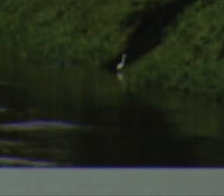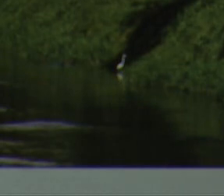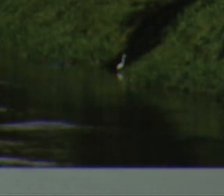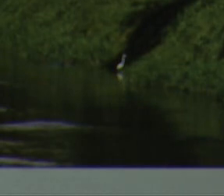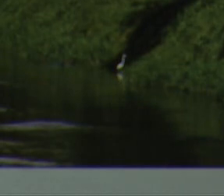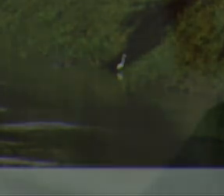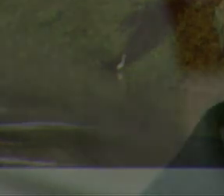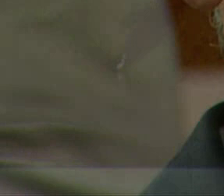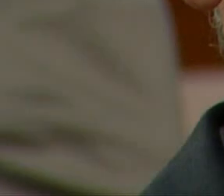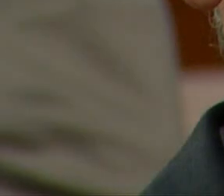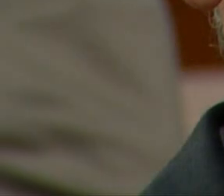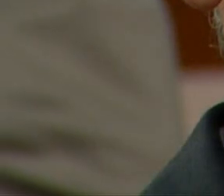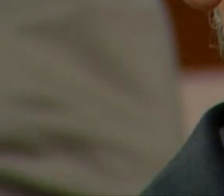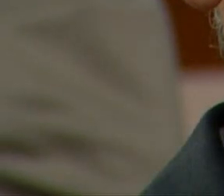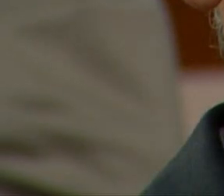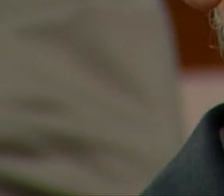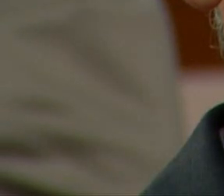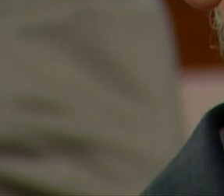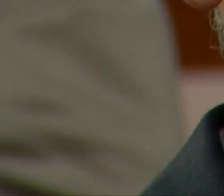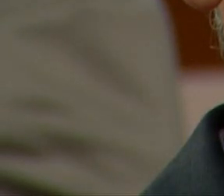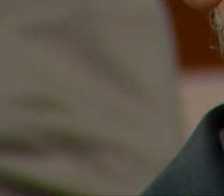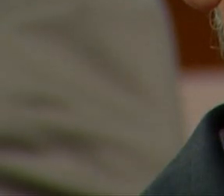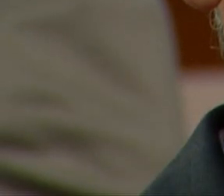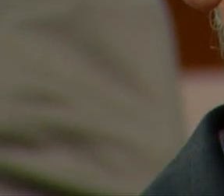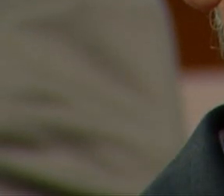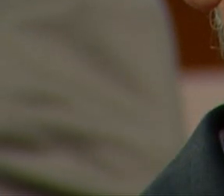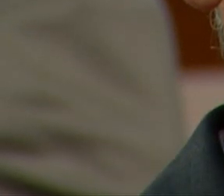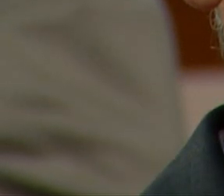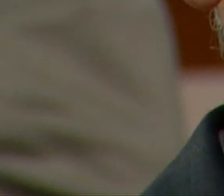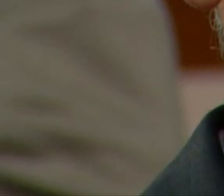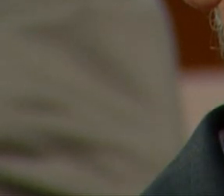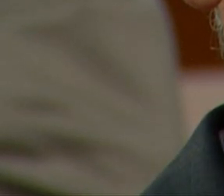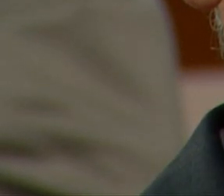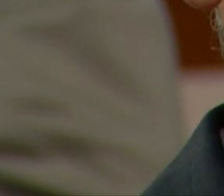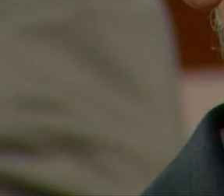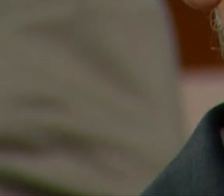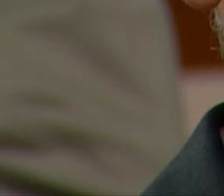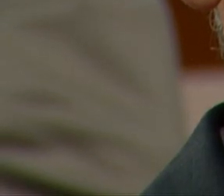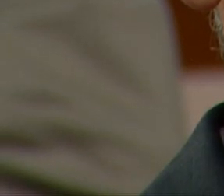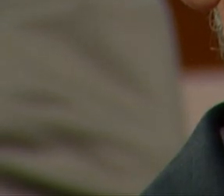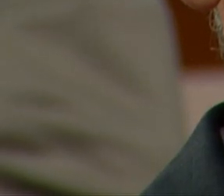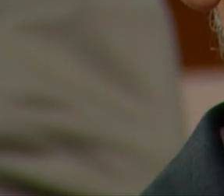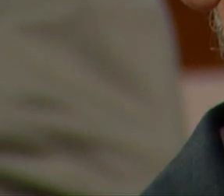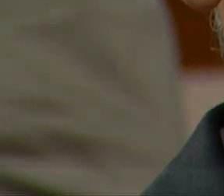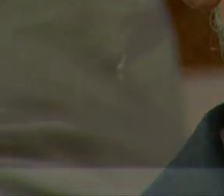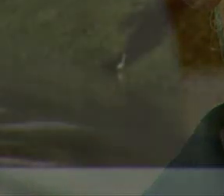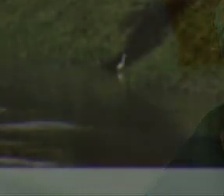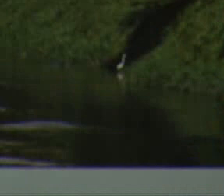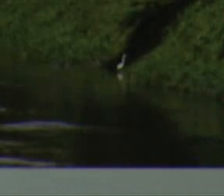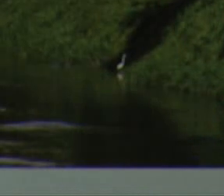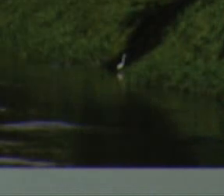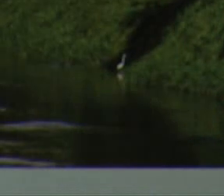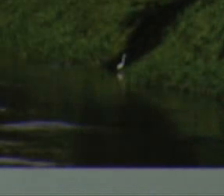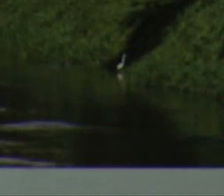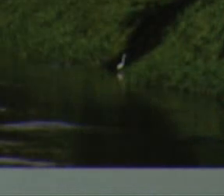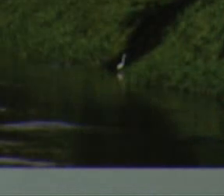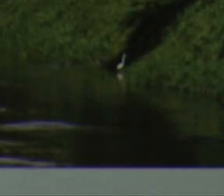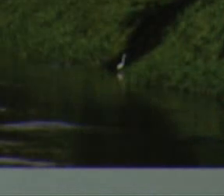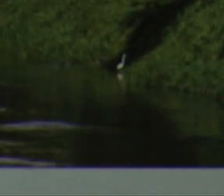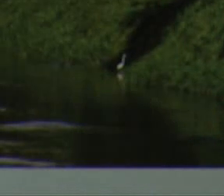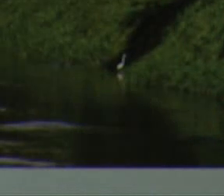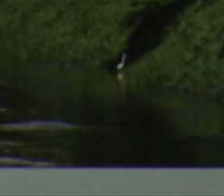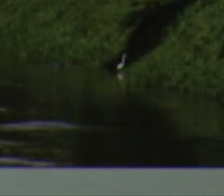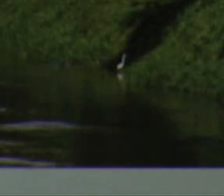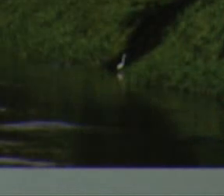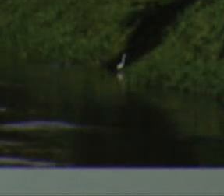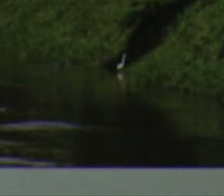É Sorocaba, novamente feliz por conseguir reconhecer seu filho legítimo através de suas benfeitorias, de seu bom